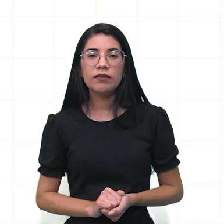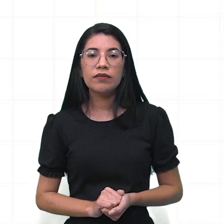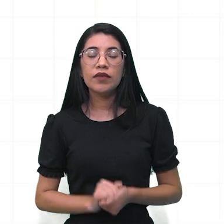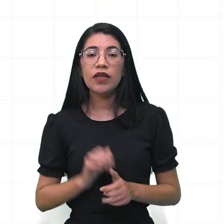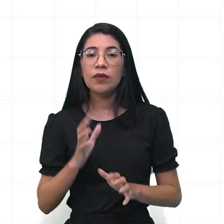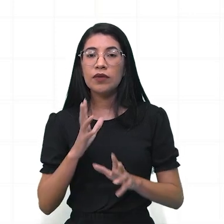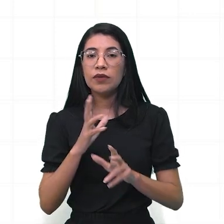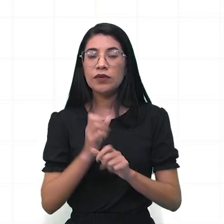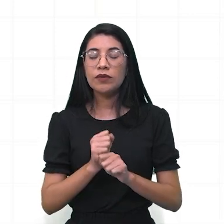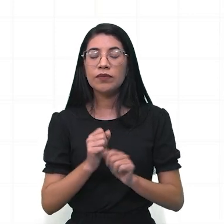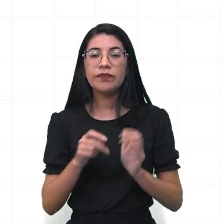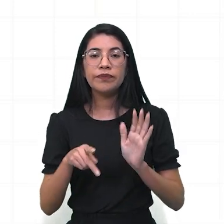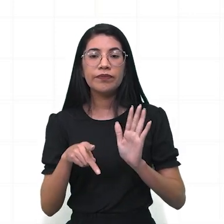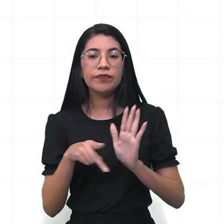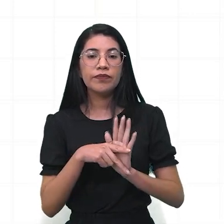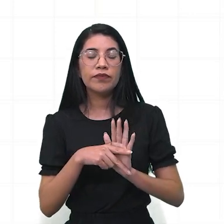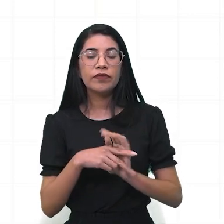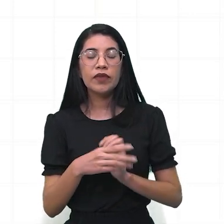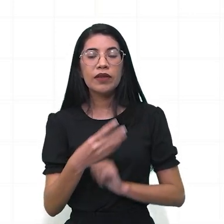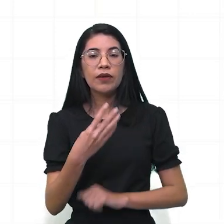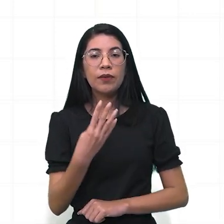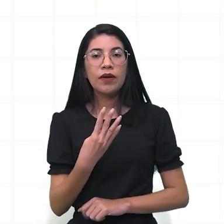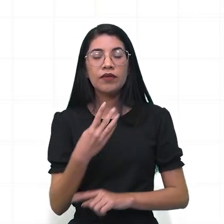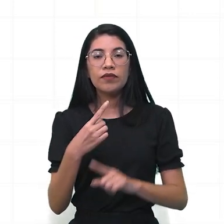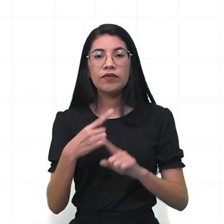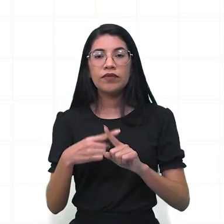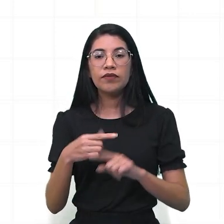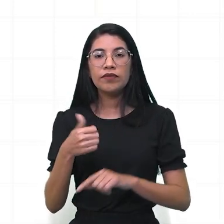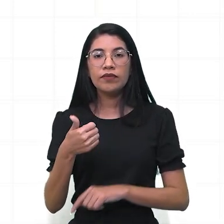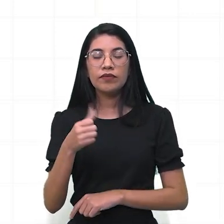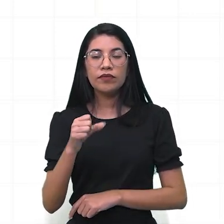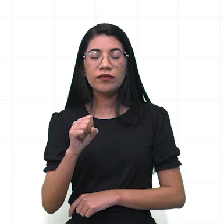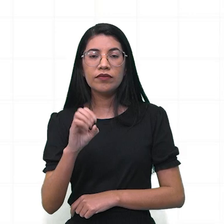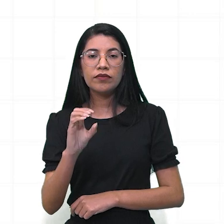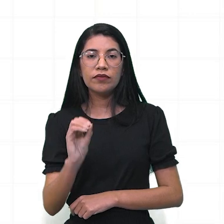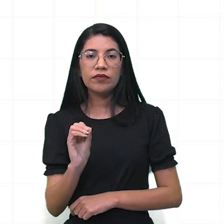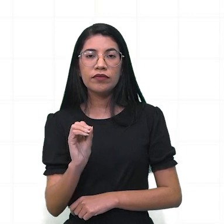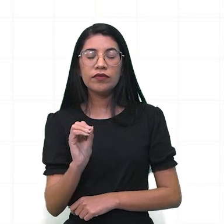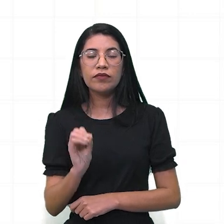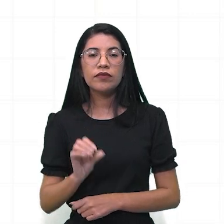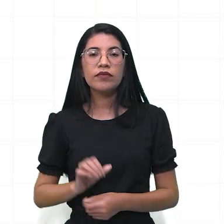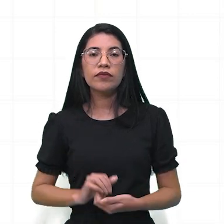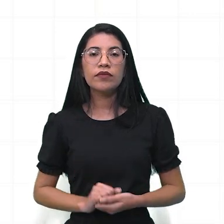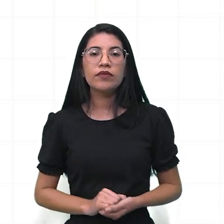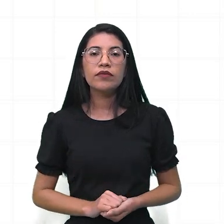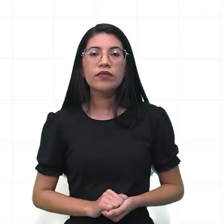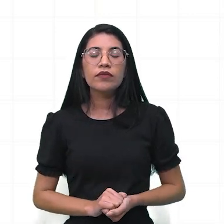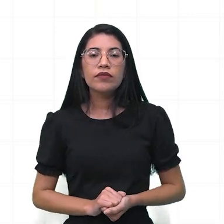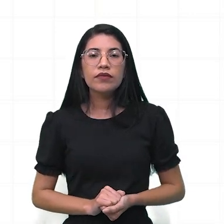Então a soma vai ser igual a 4 vezes 180.